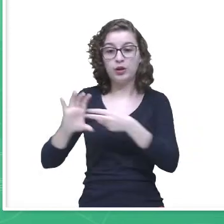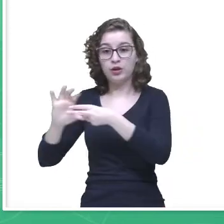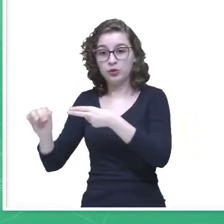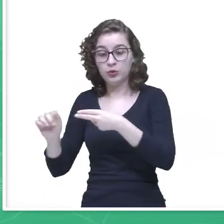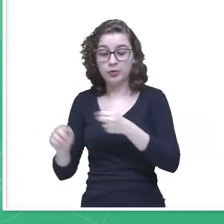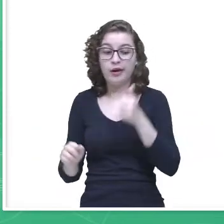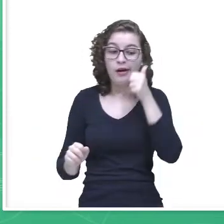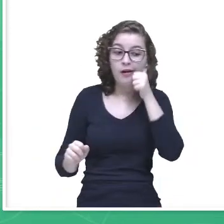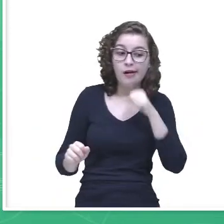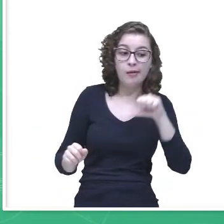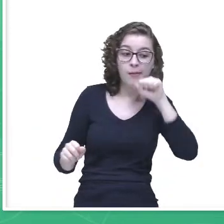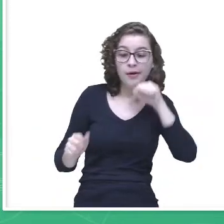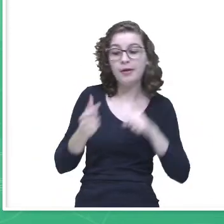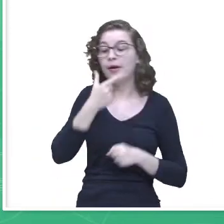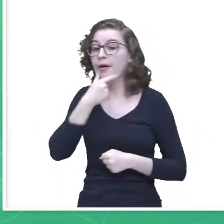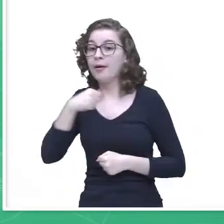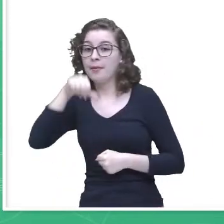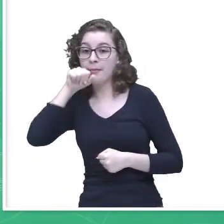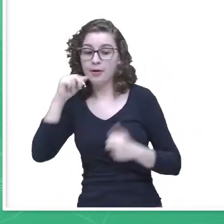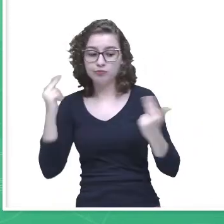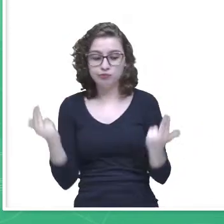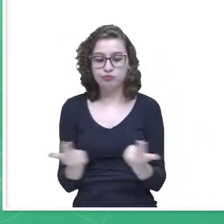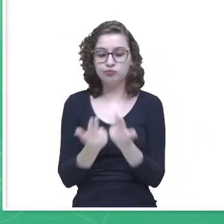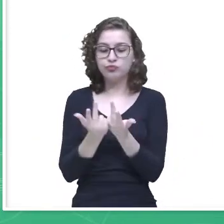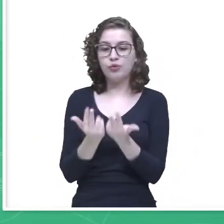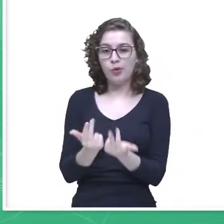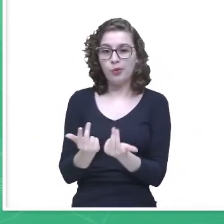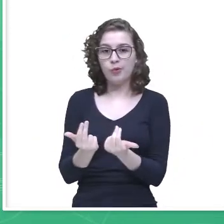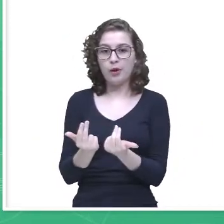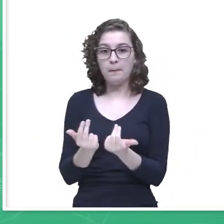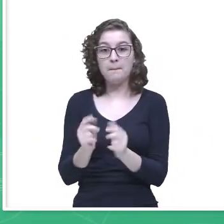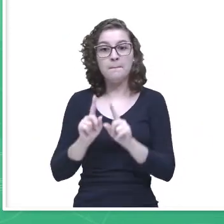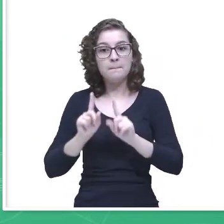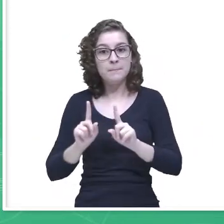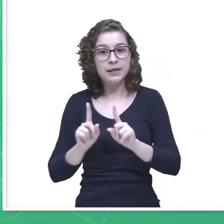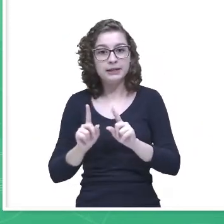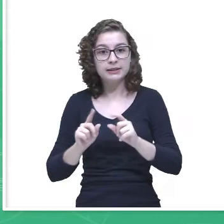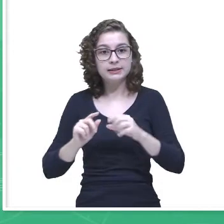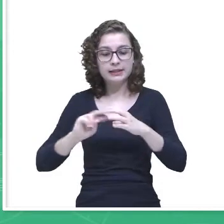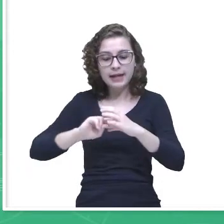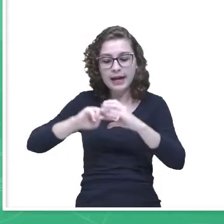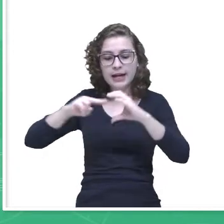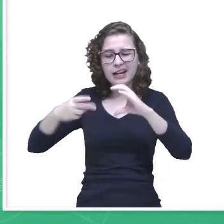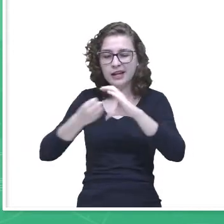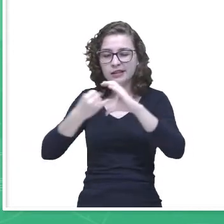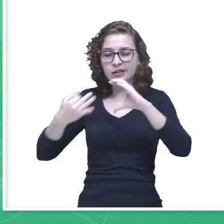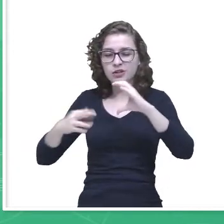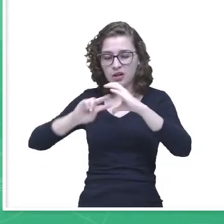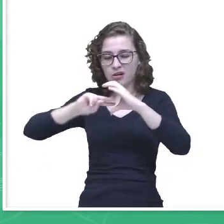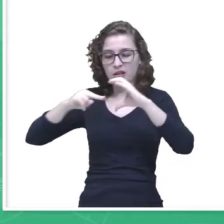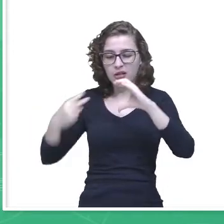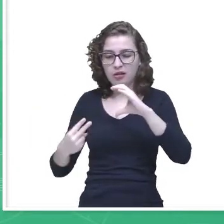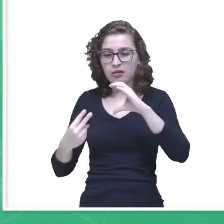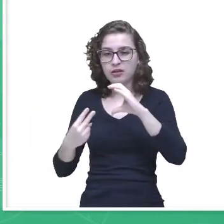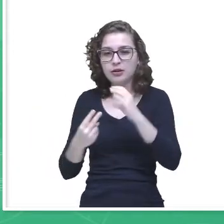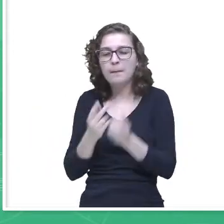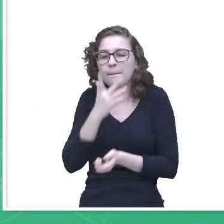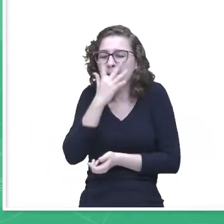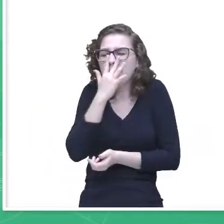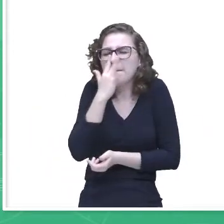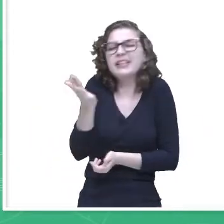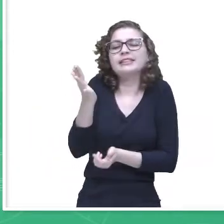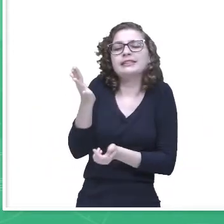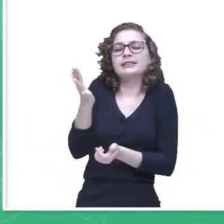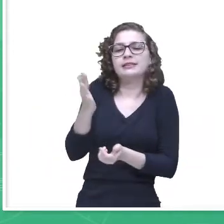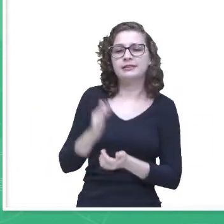do papai e da mamãe, que possuem informações genéticas semelhantes, assim como comprimento, estrutura, quantidade